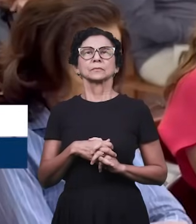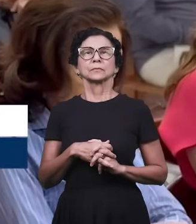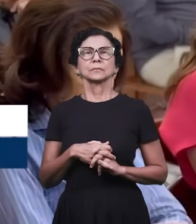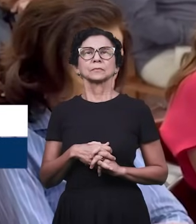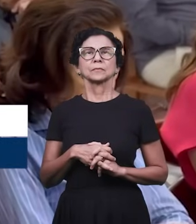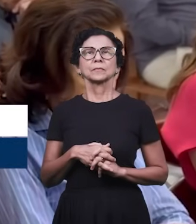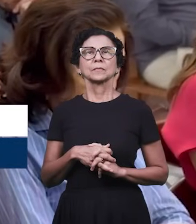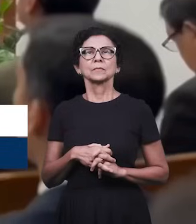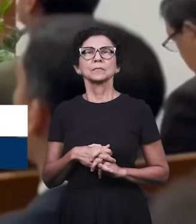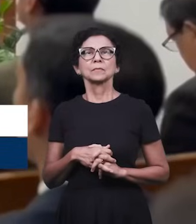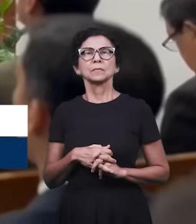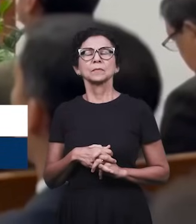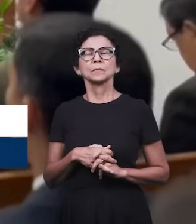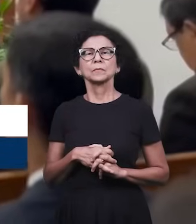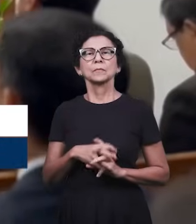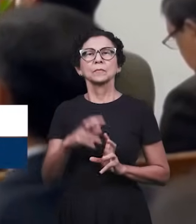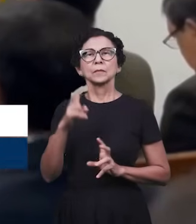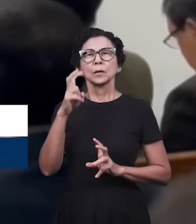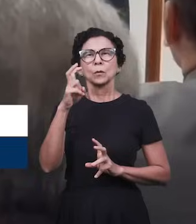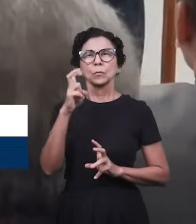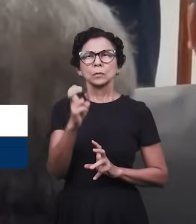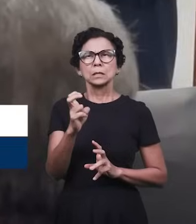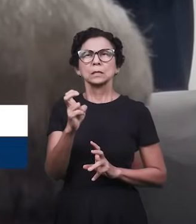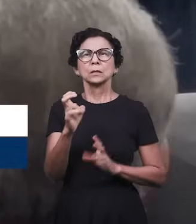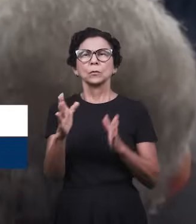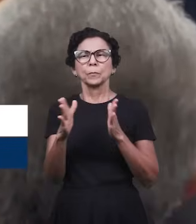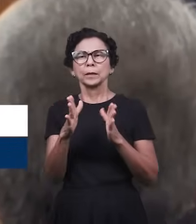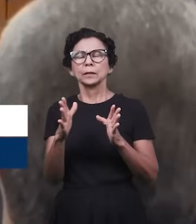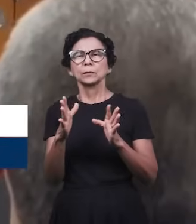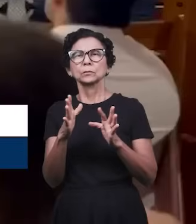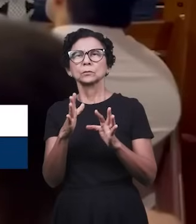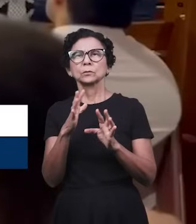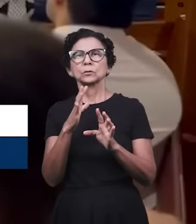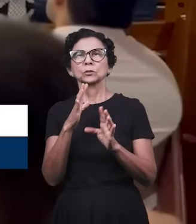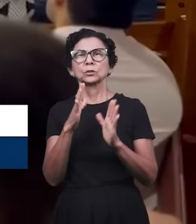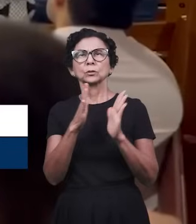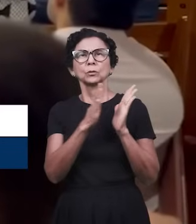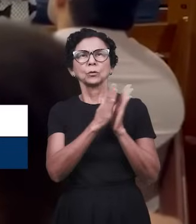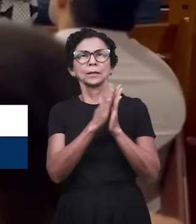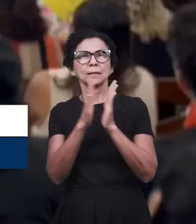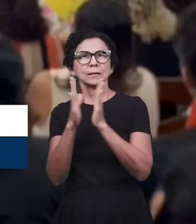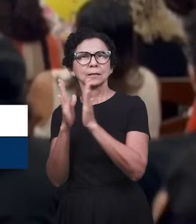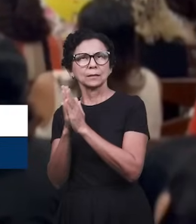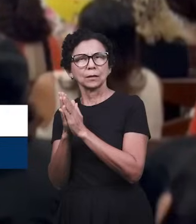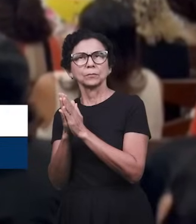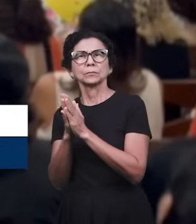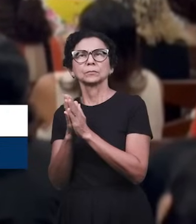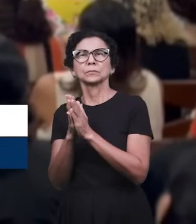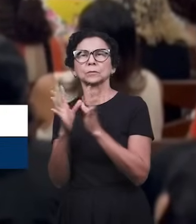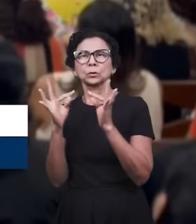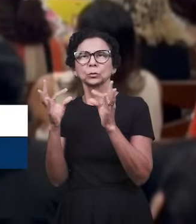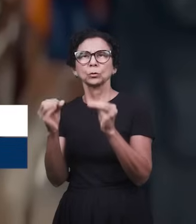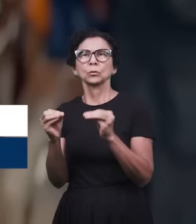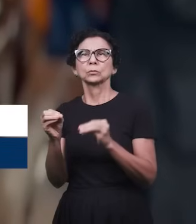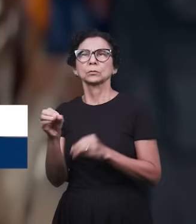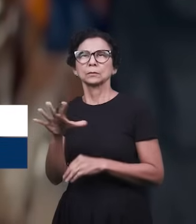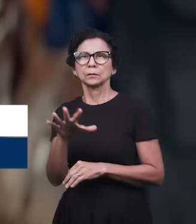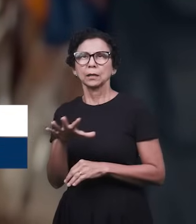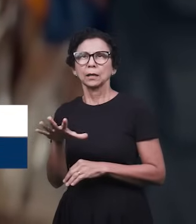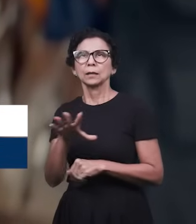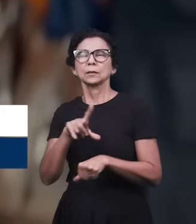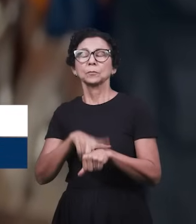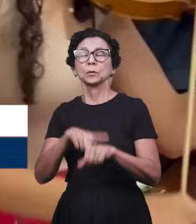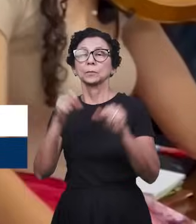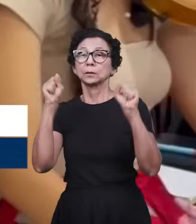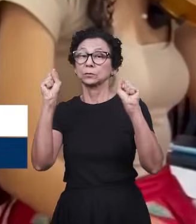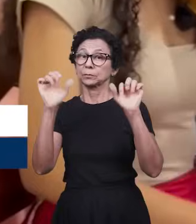total 5 vigílias nas 5 maiores igrejas aqui da área. E foi um momento de glorificação, foi um momento de bênção,